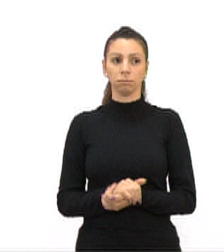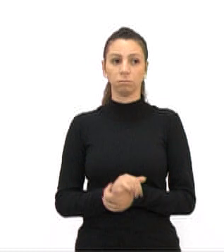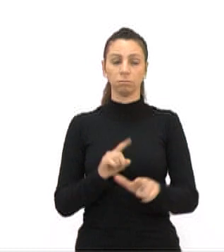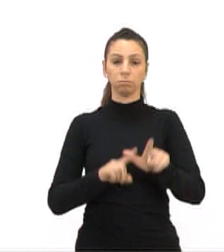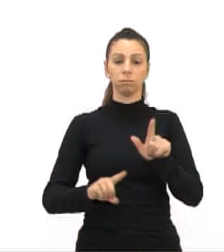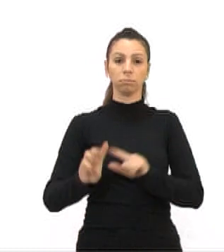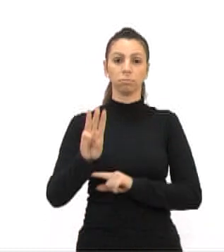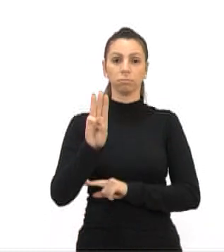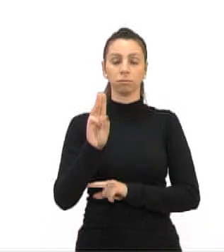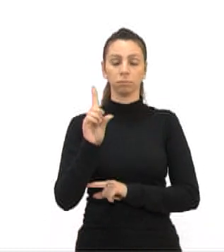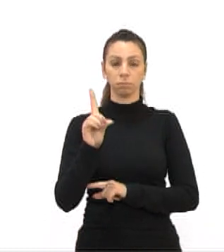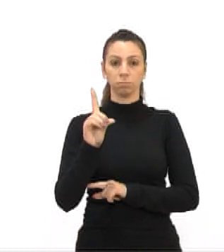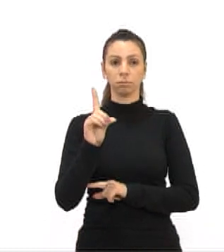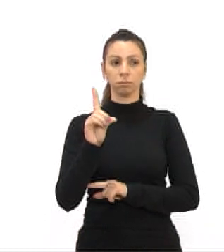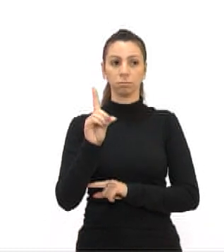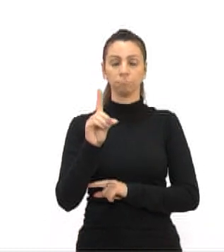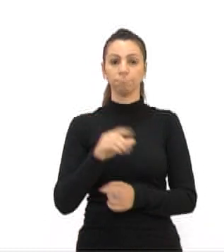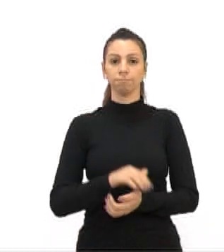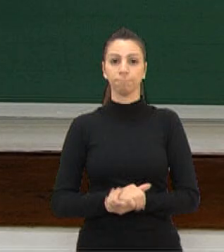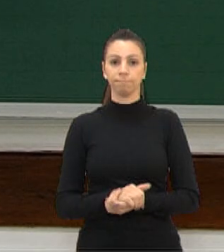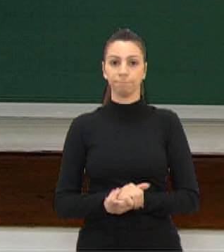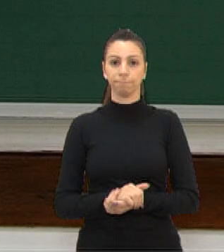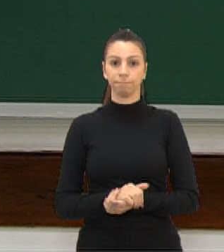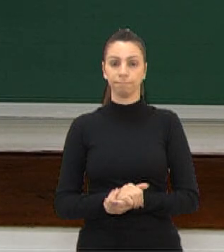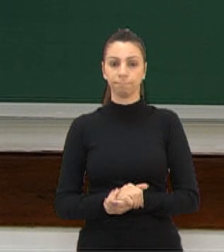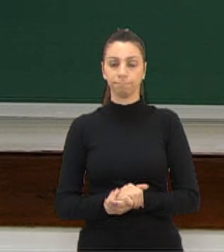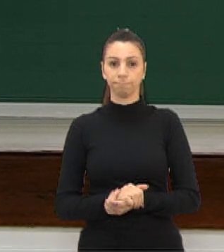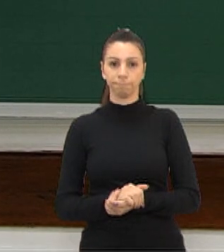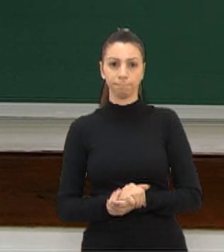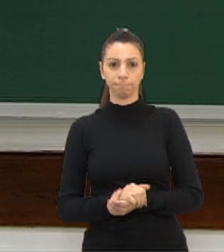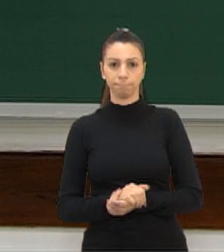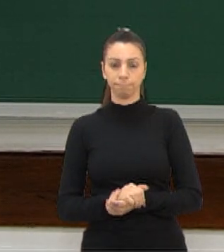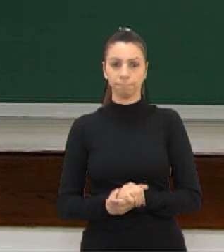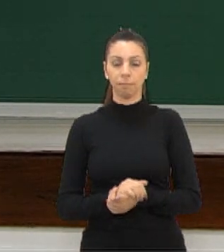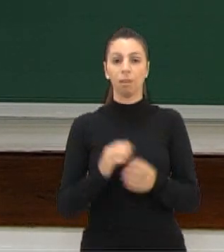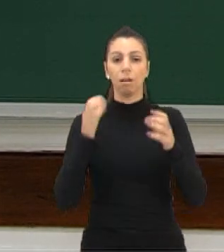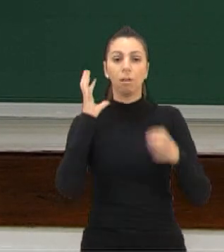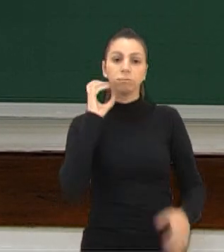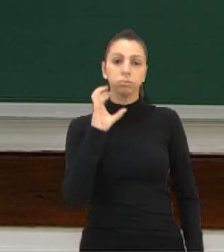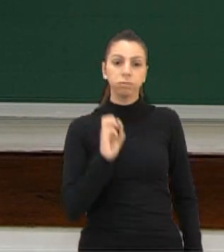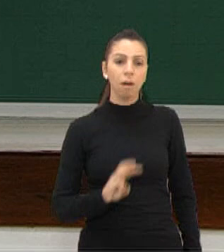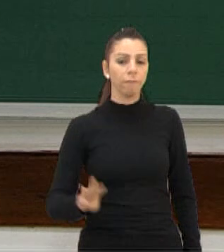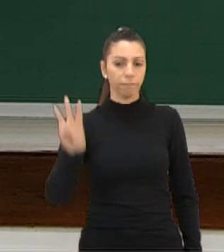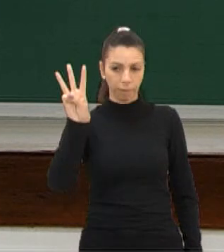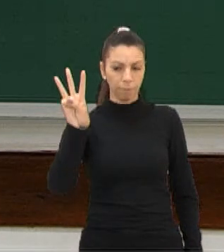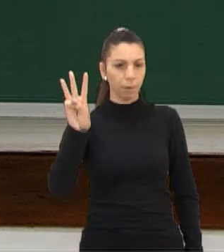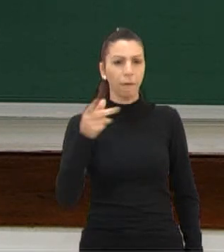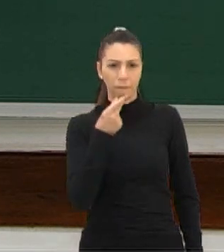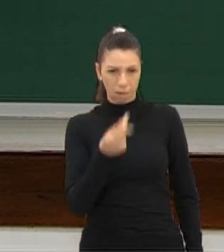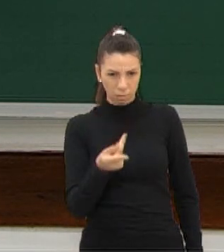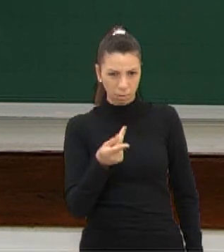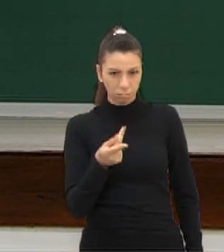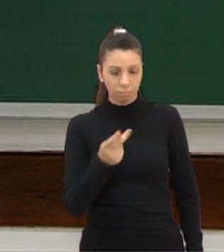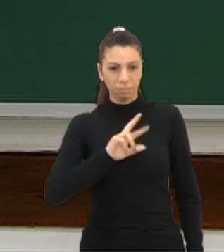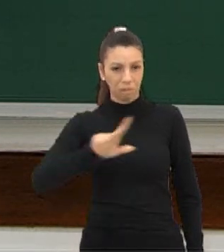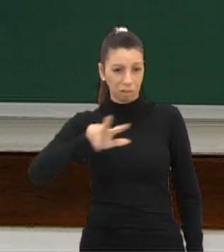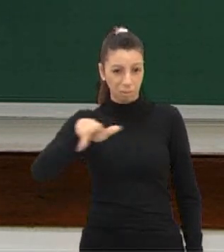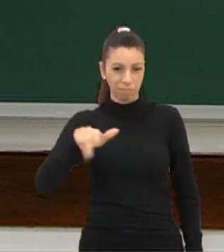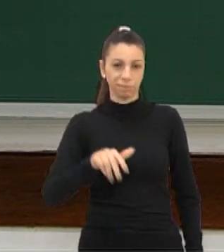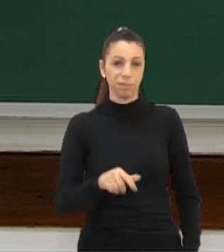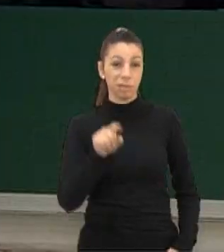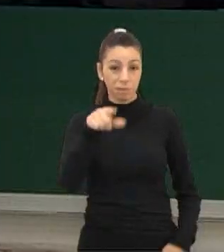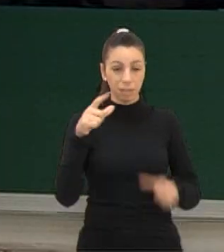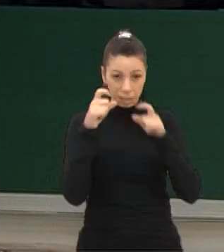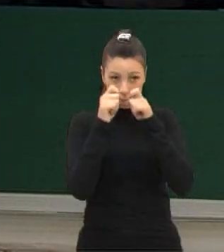D, Max Weber. Eu também falei de Weber. Se você está atento, aluno, essa fica muito fácil, hein?